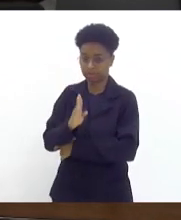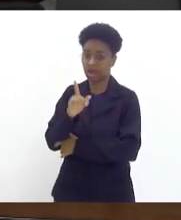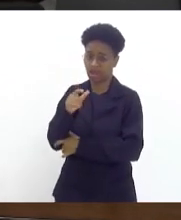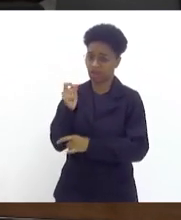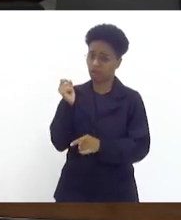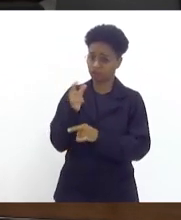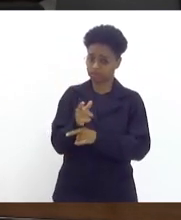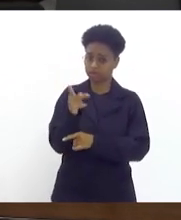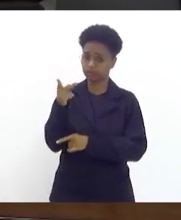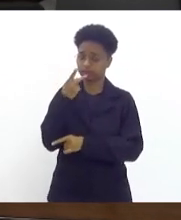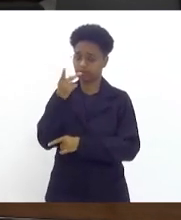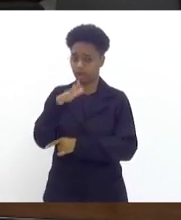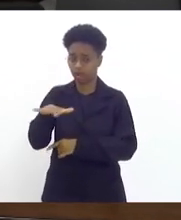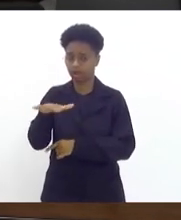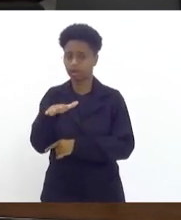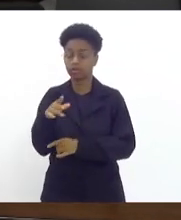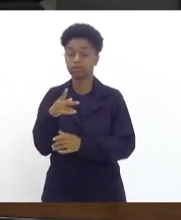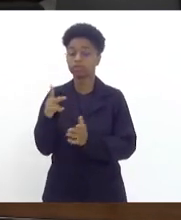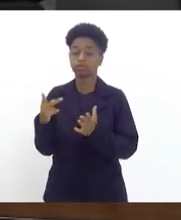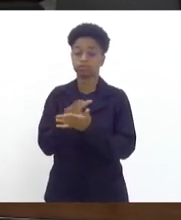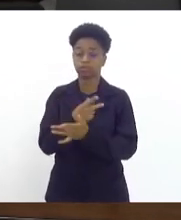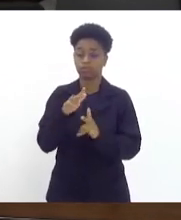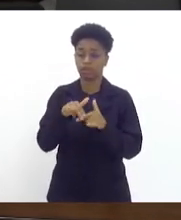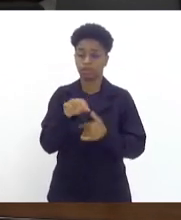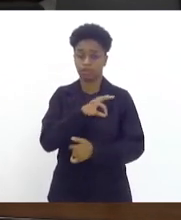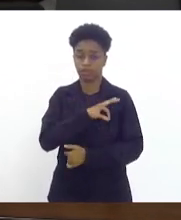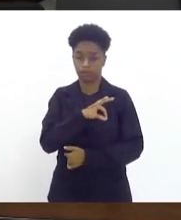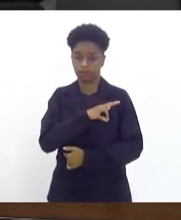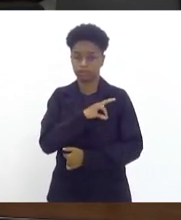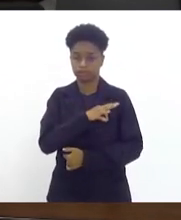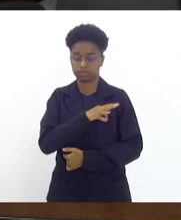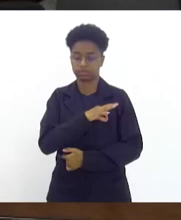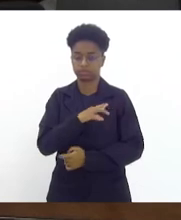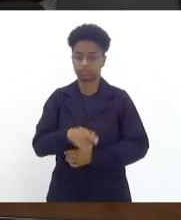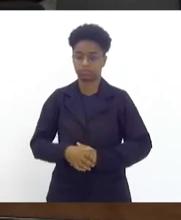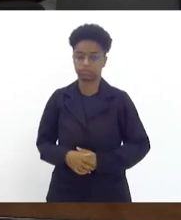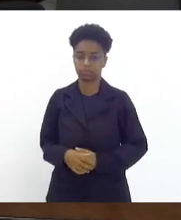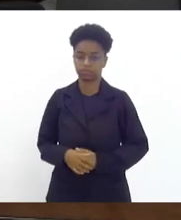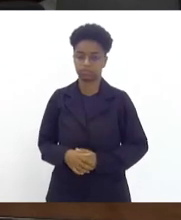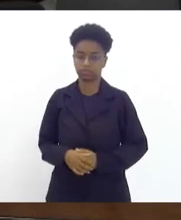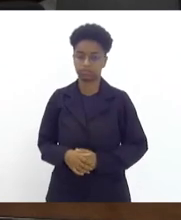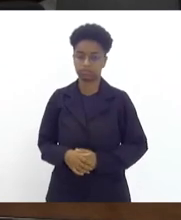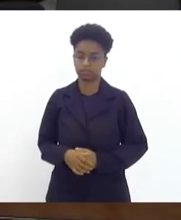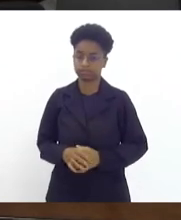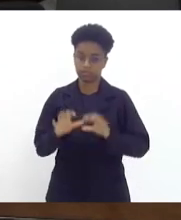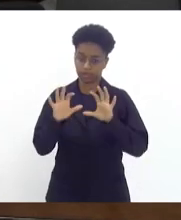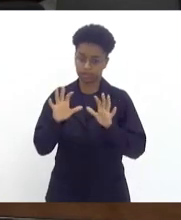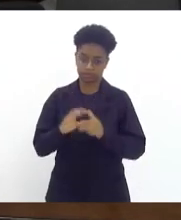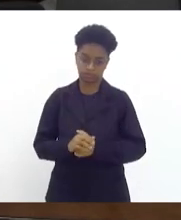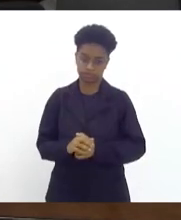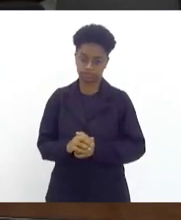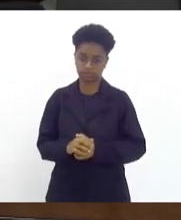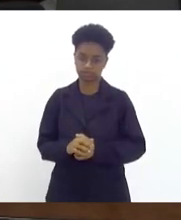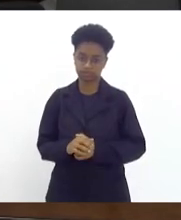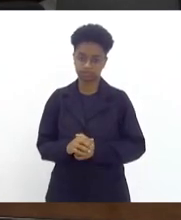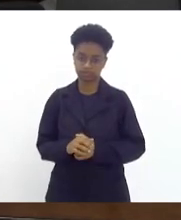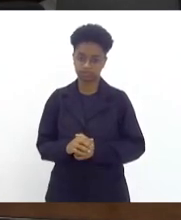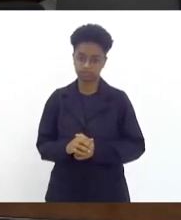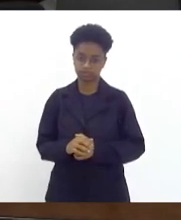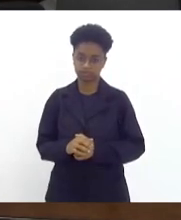eles falam que esse genocídio está sendo cometido pelas forças policiais é basicamente isso certo doutoras